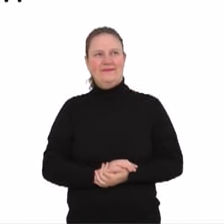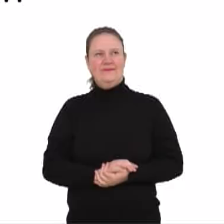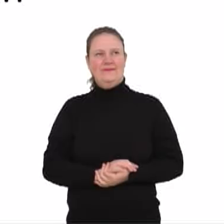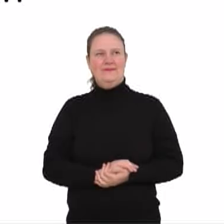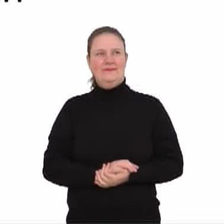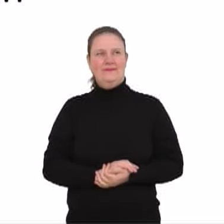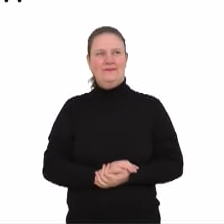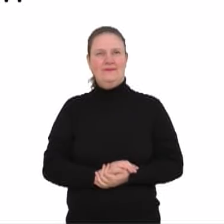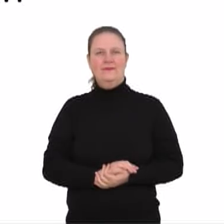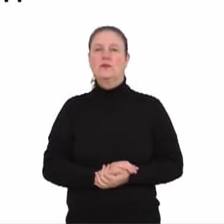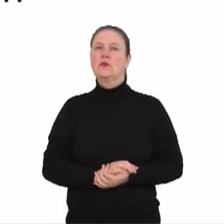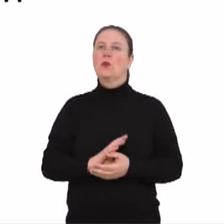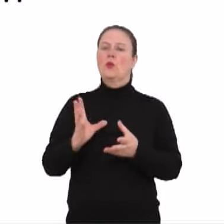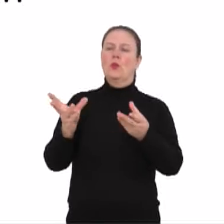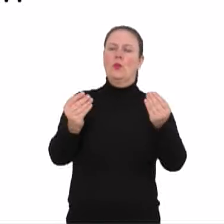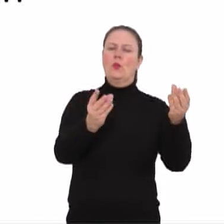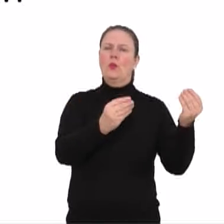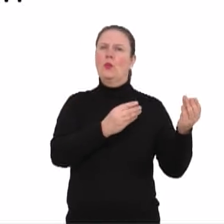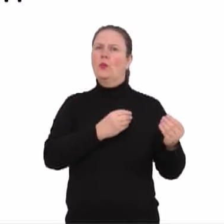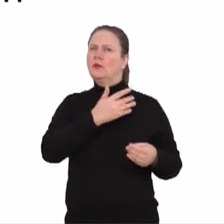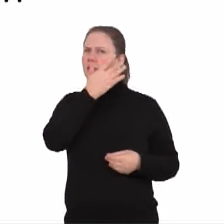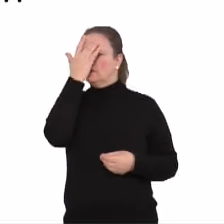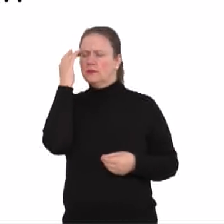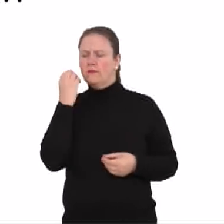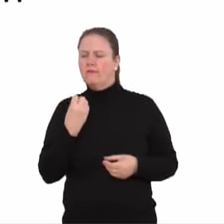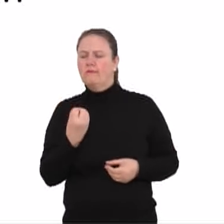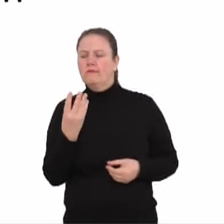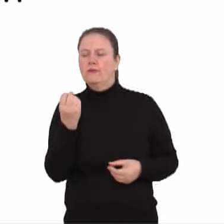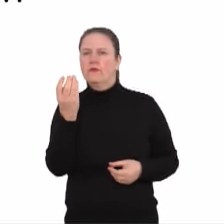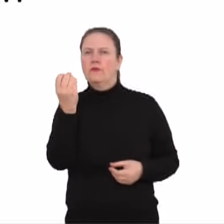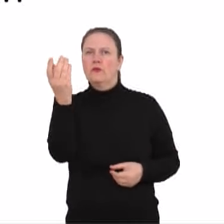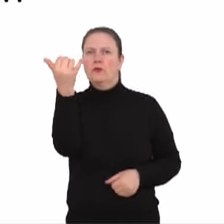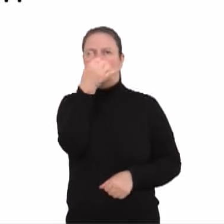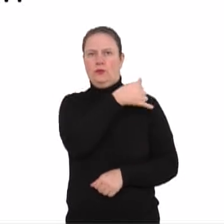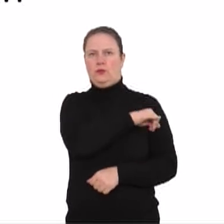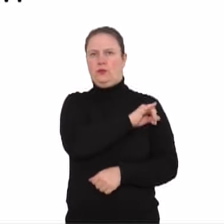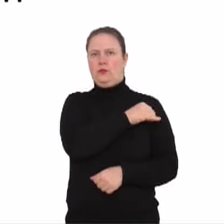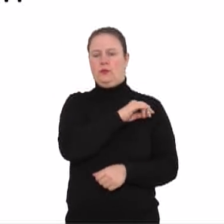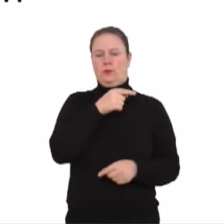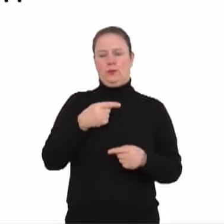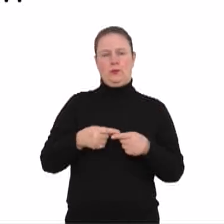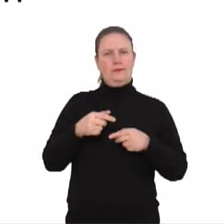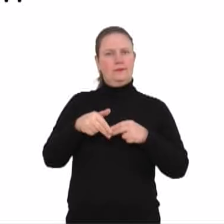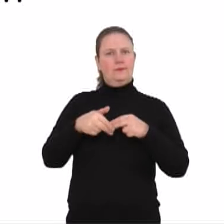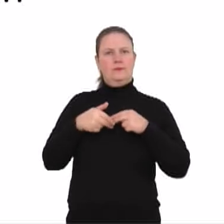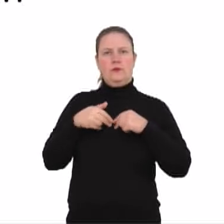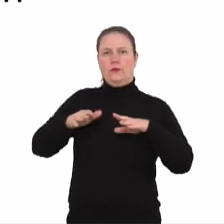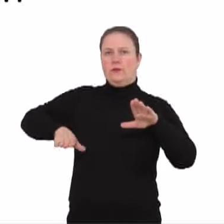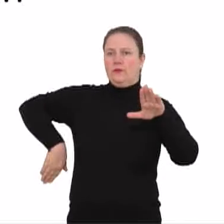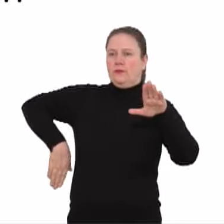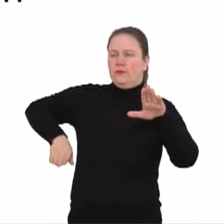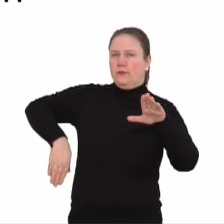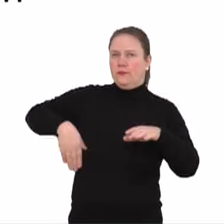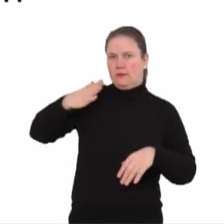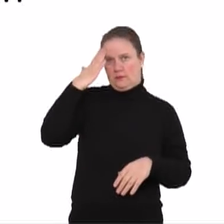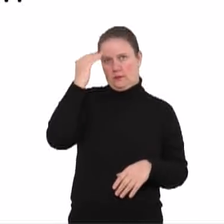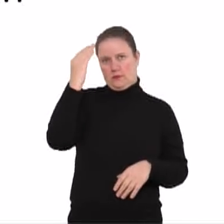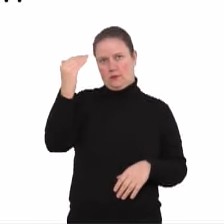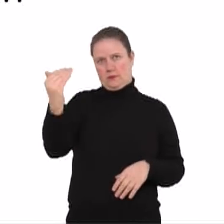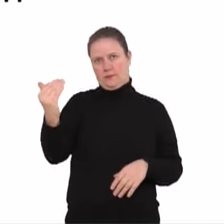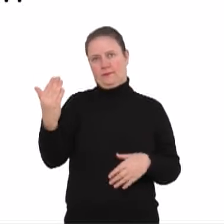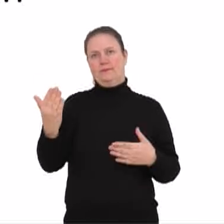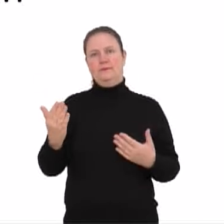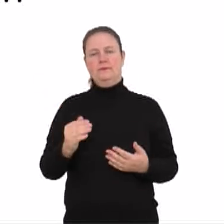Ipanema. Muitas pessoas viajam para o Rio de Janeiro por causa das suas praias famosas, como Copacabana e